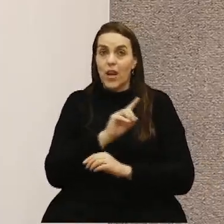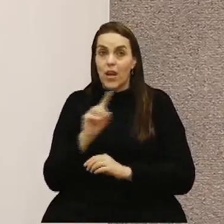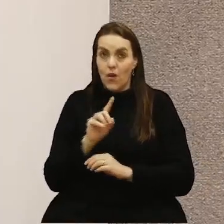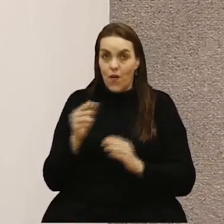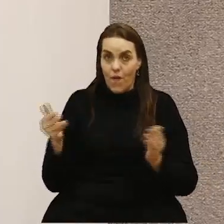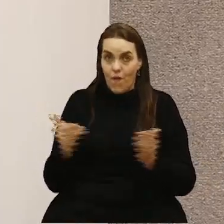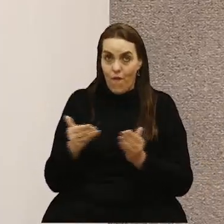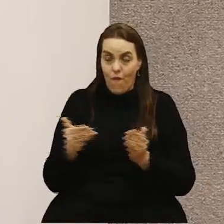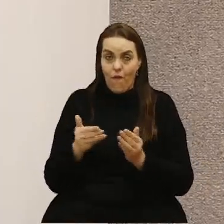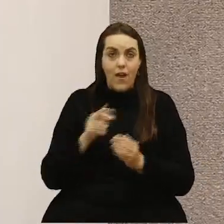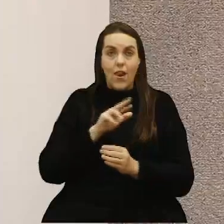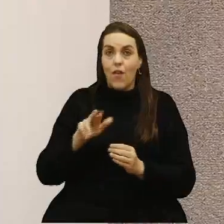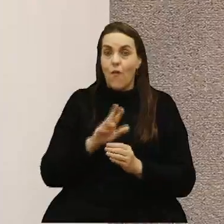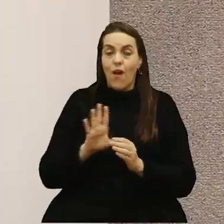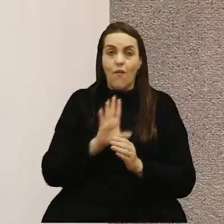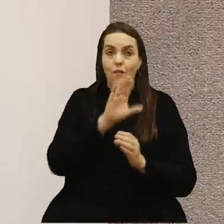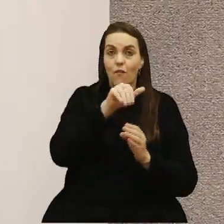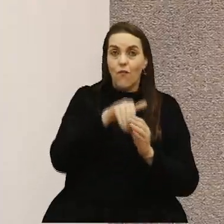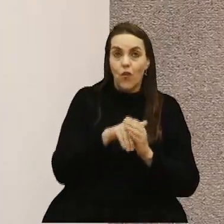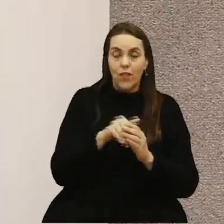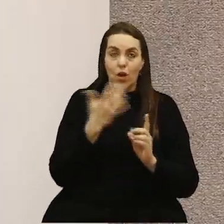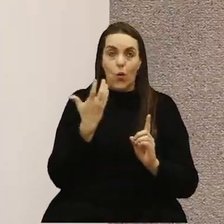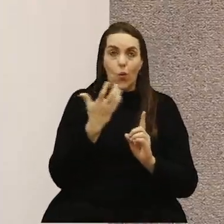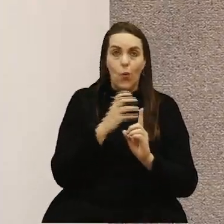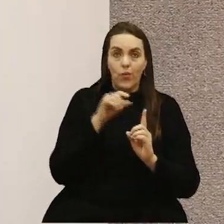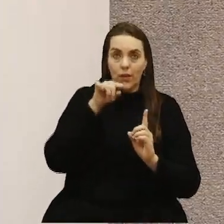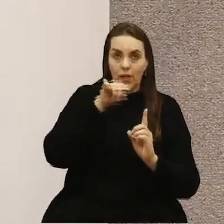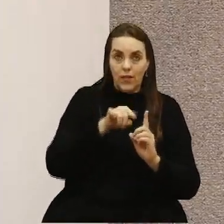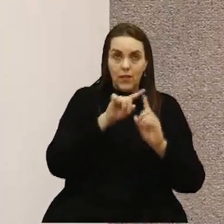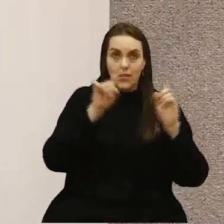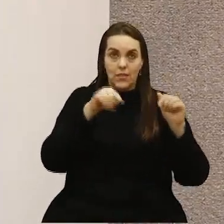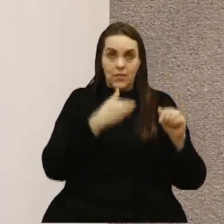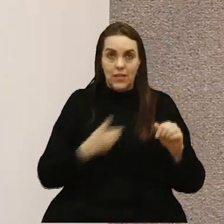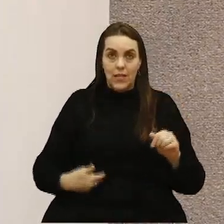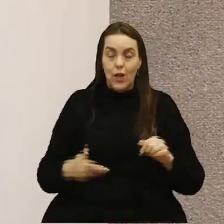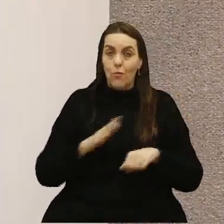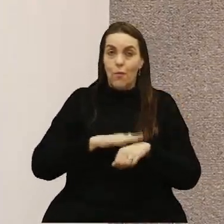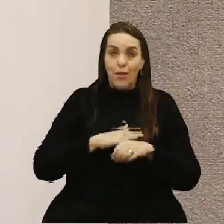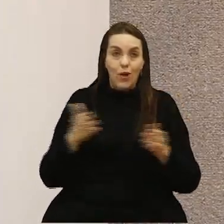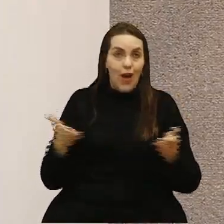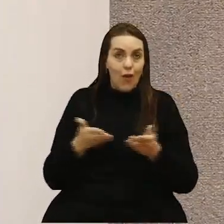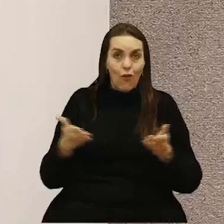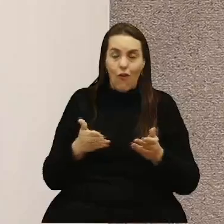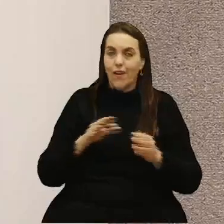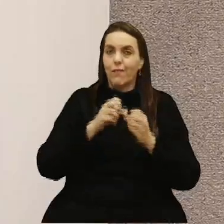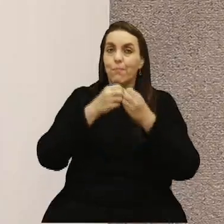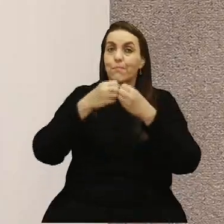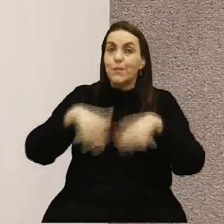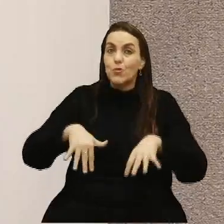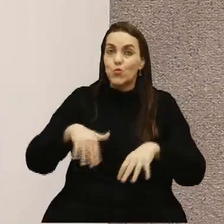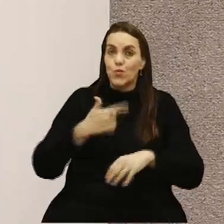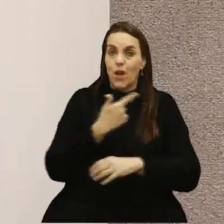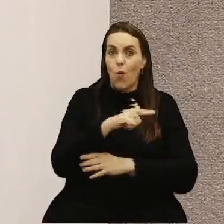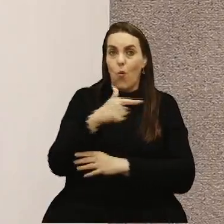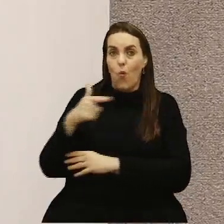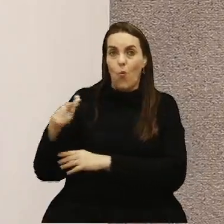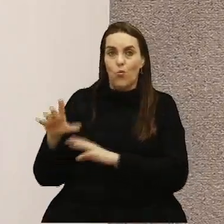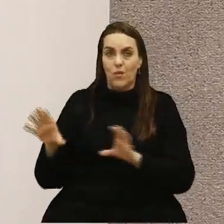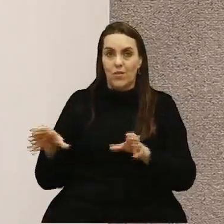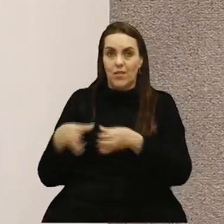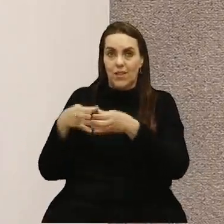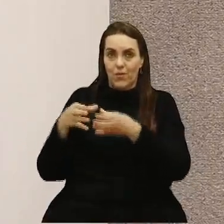não votar pelos servidores, significa que o momento em que se encontra não é salutar porque vai prejudicar os demais. Dito isso, eu também quero deixar